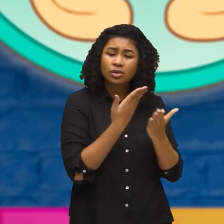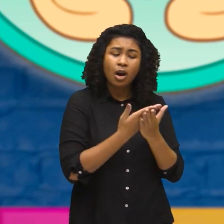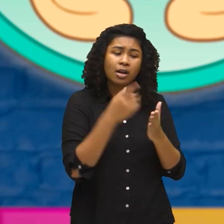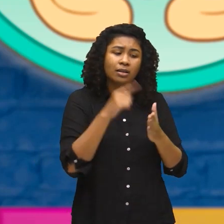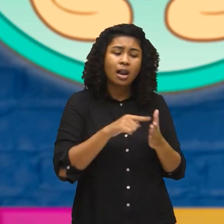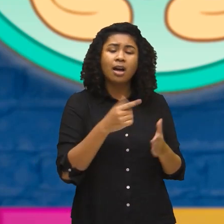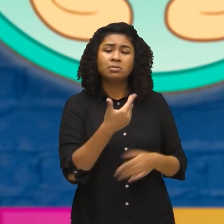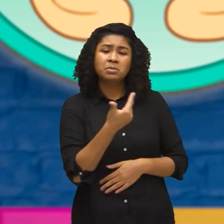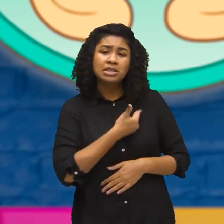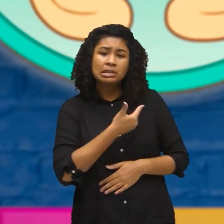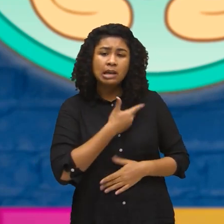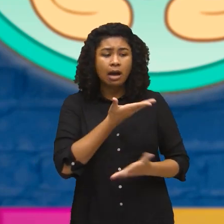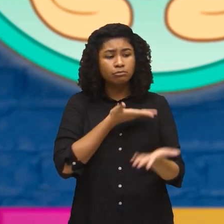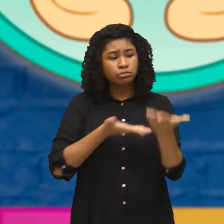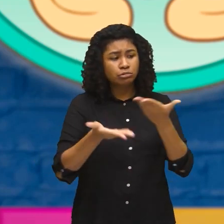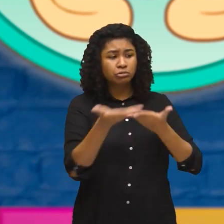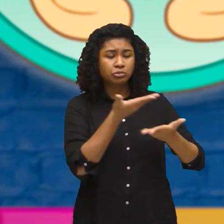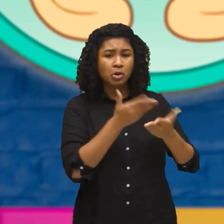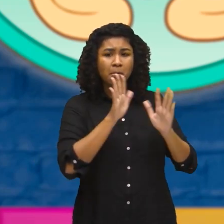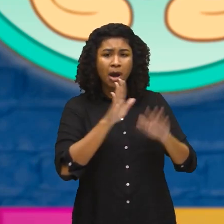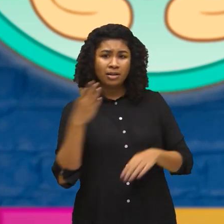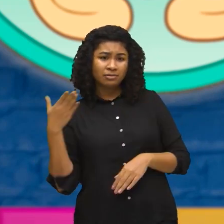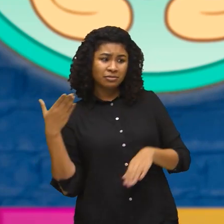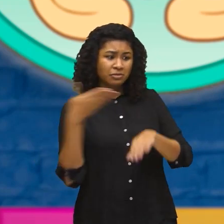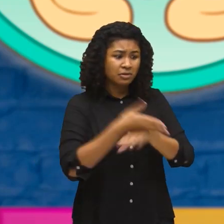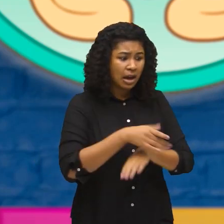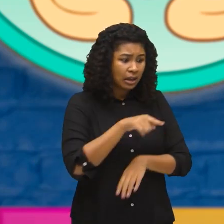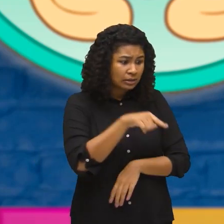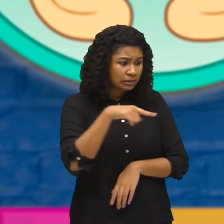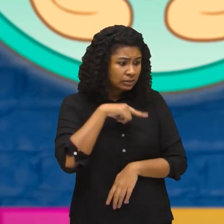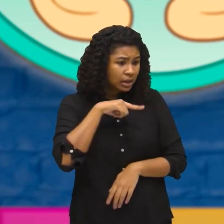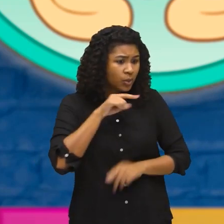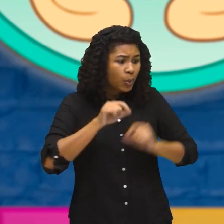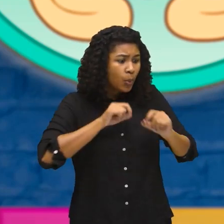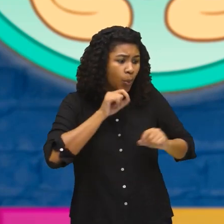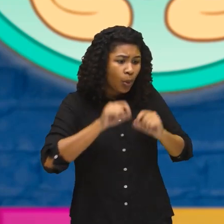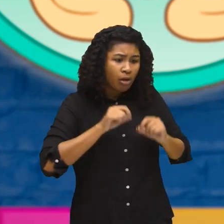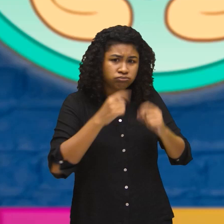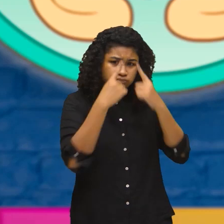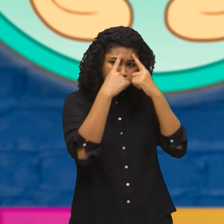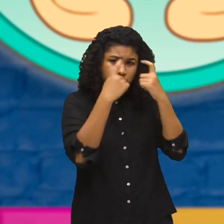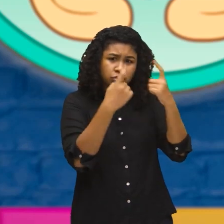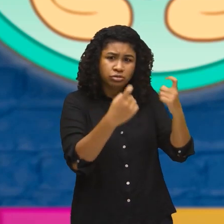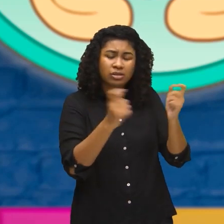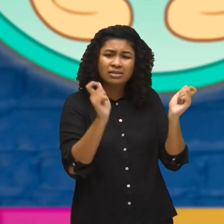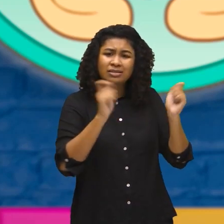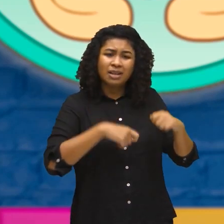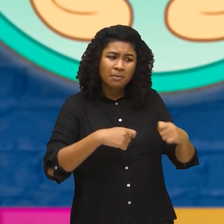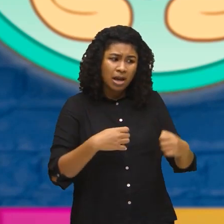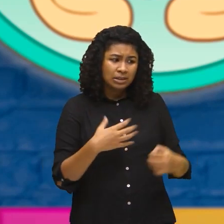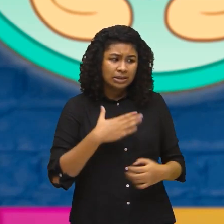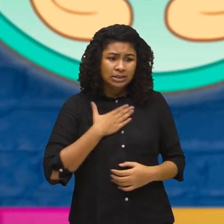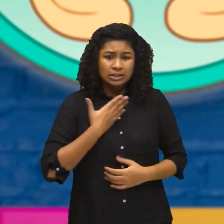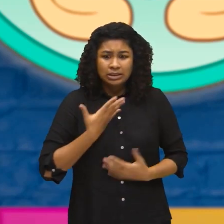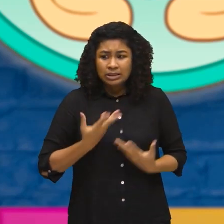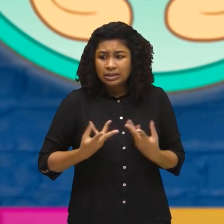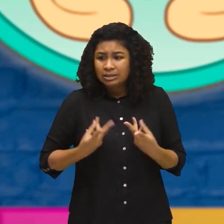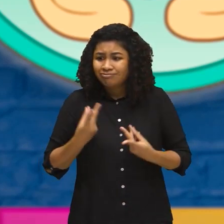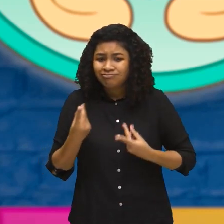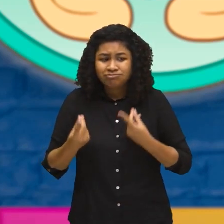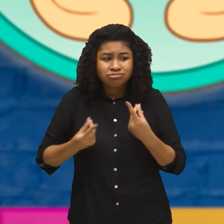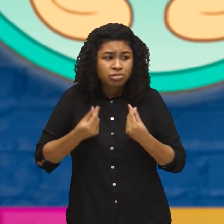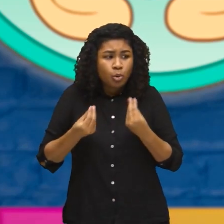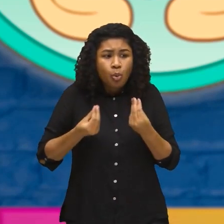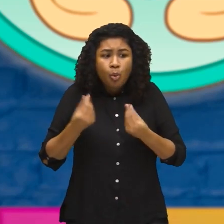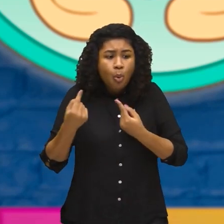encontrando comportamentos violentos. Isso, então, pode assustar qualquer pessoa. E essa vítima, ela não consegue se